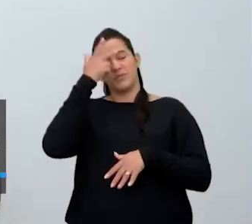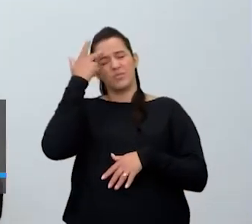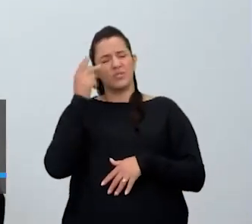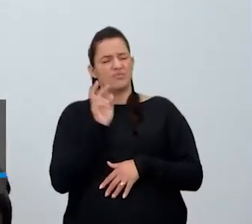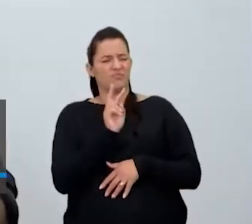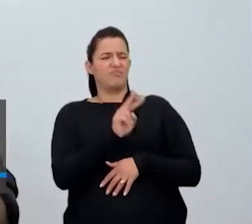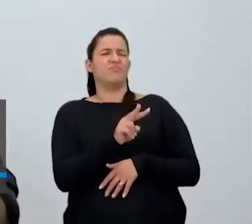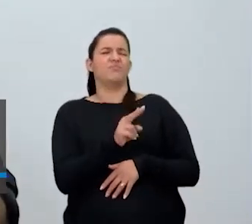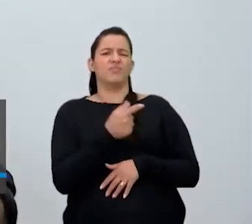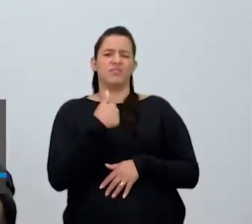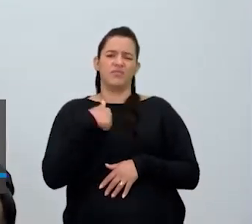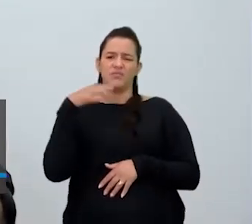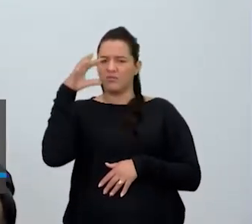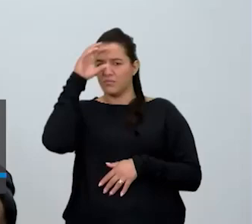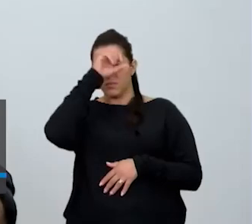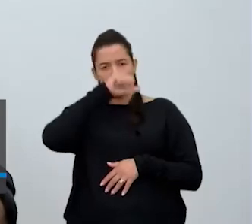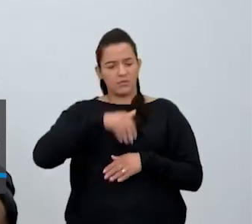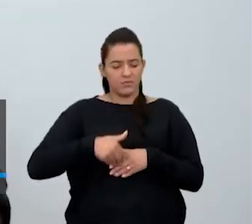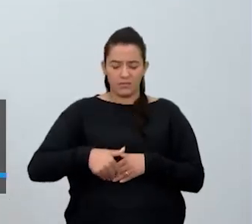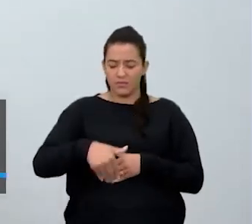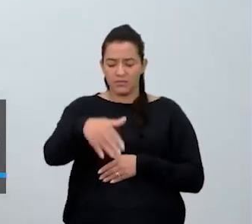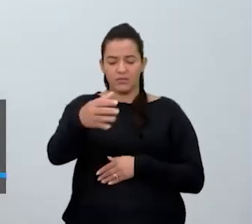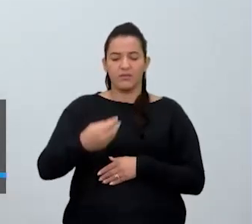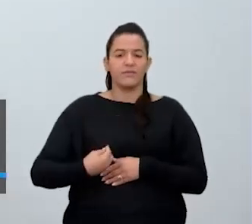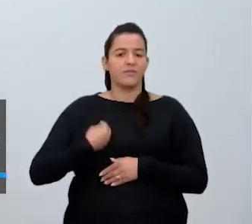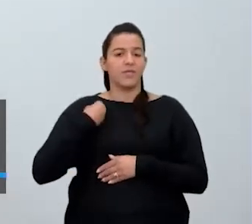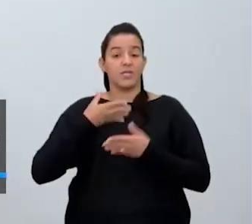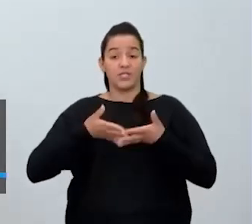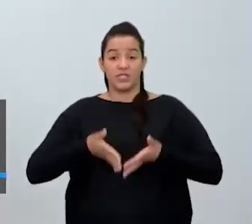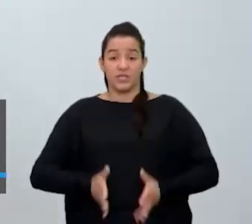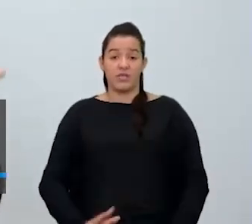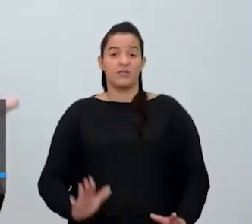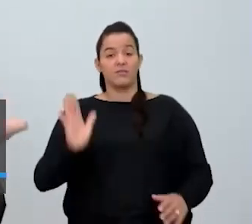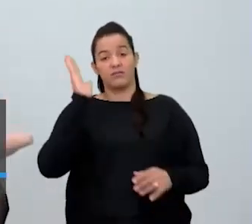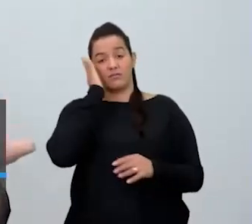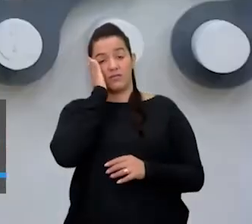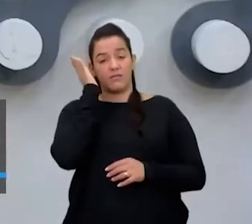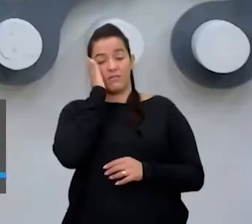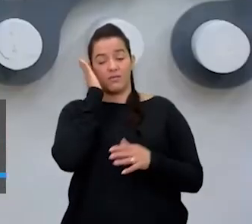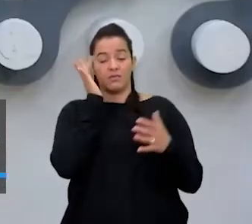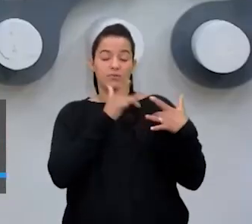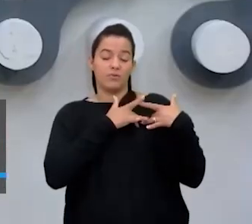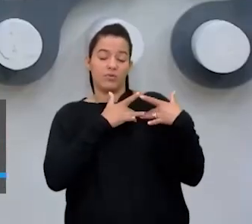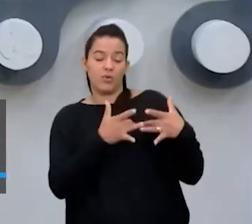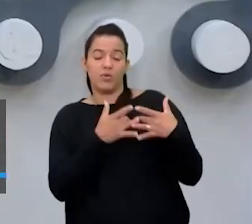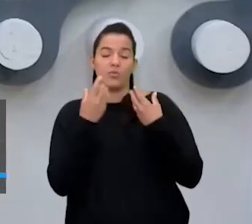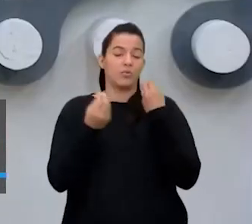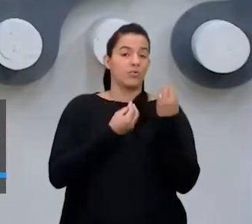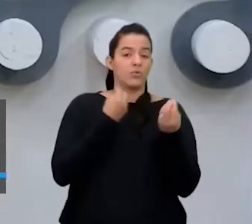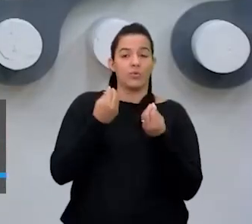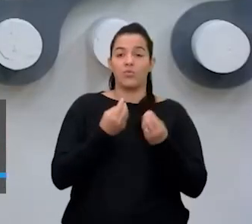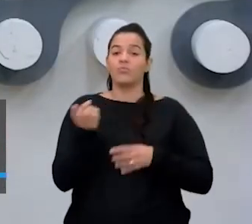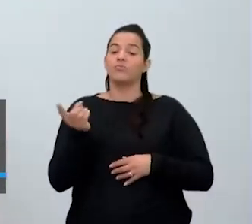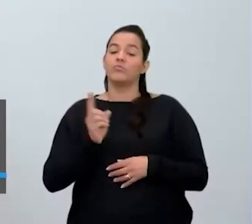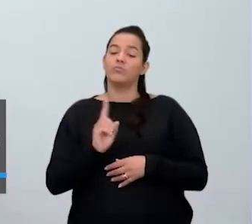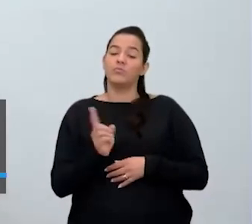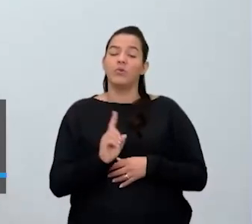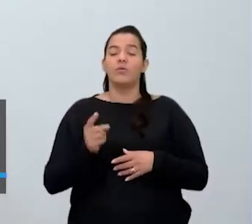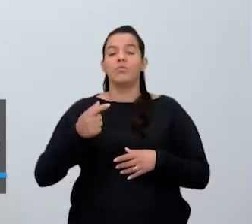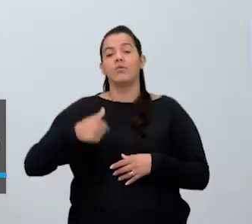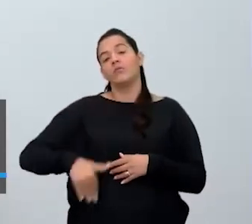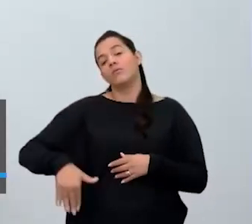a gente aprende na vida. Né? A gente não nasce sabendo a solidariedade. Embora hajam pesquisas